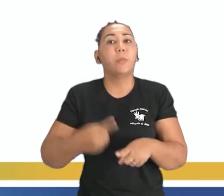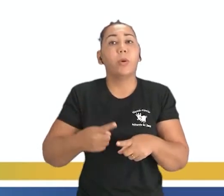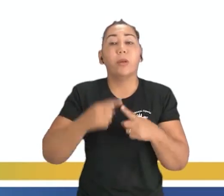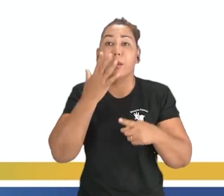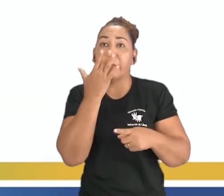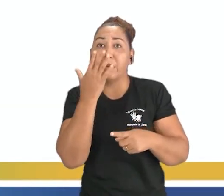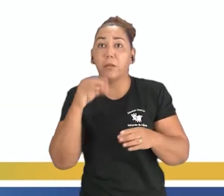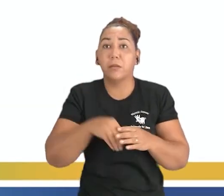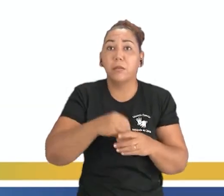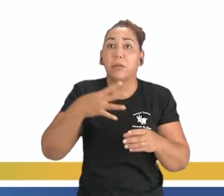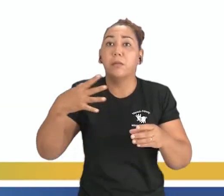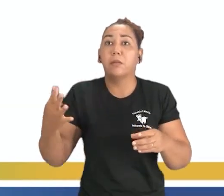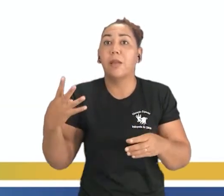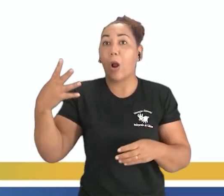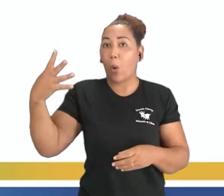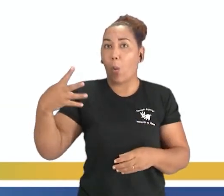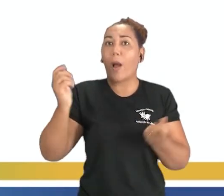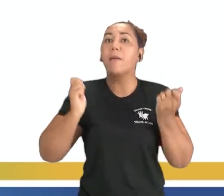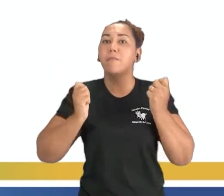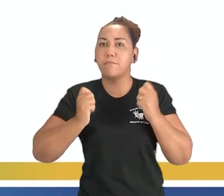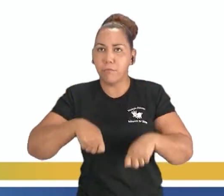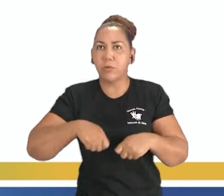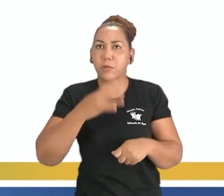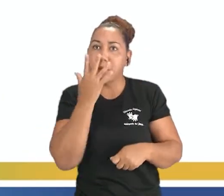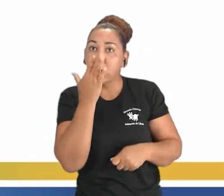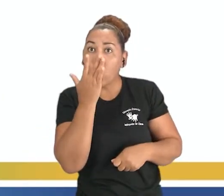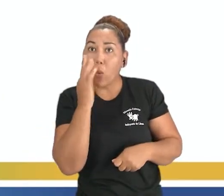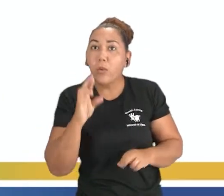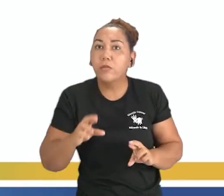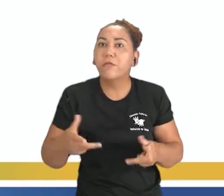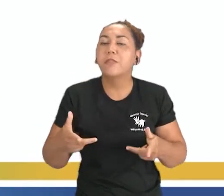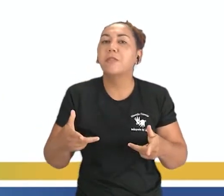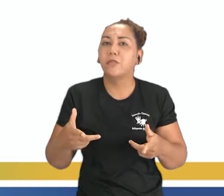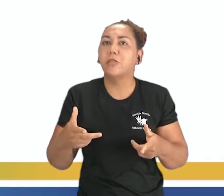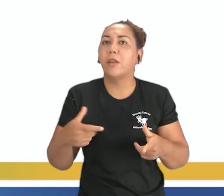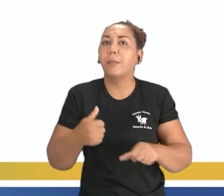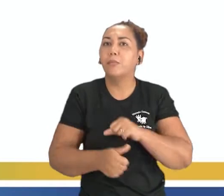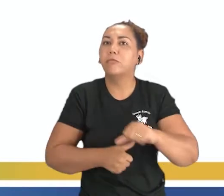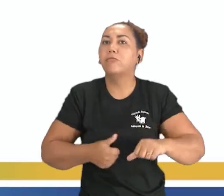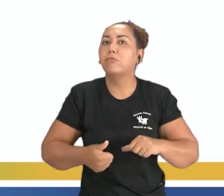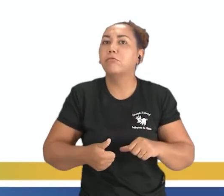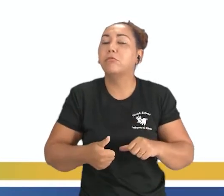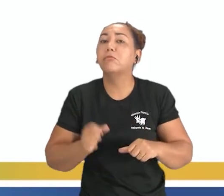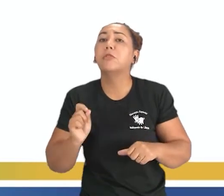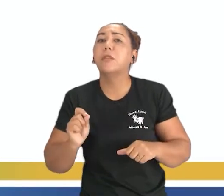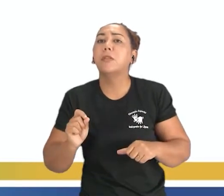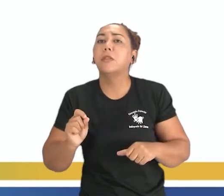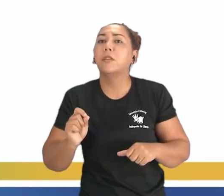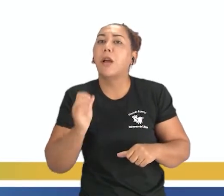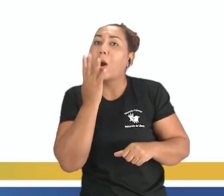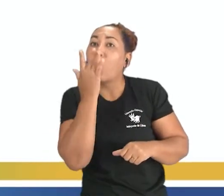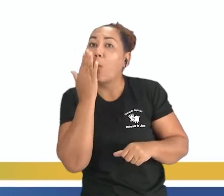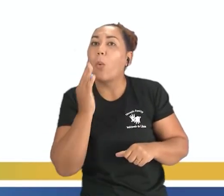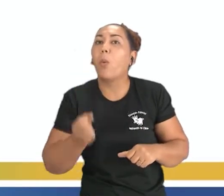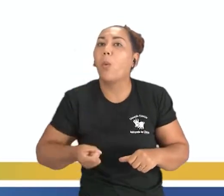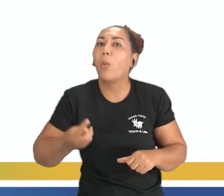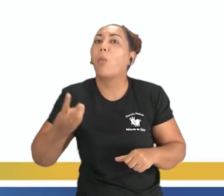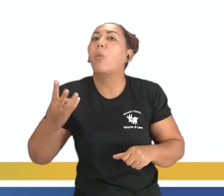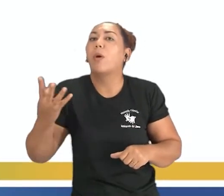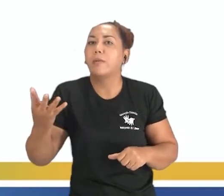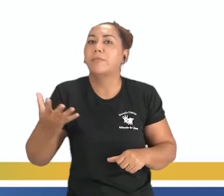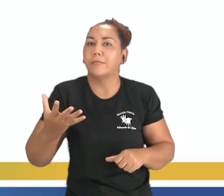agora 4 possibilidades, perceberam? Já que mudou a quantidade de cores aí que a gente